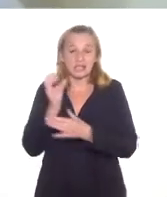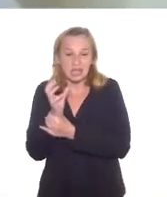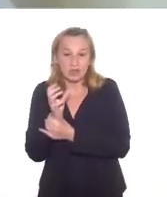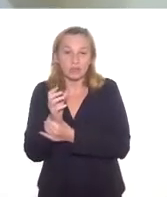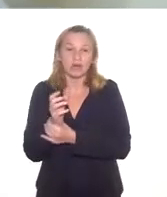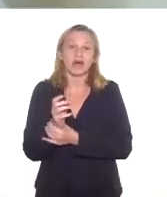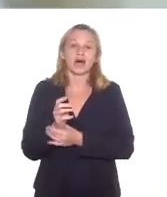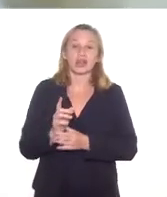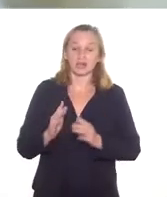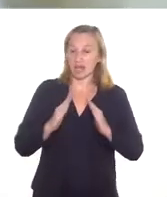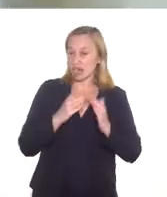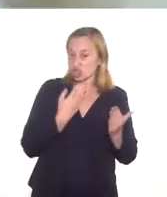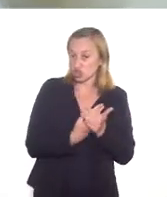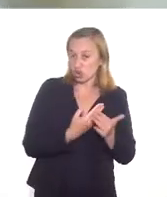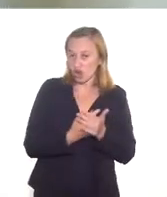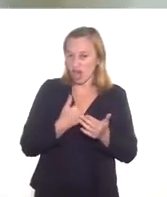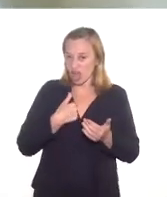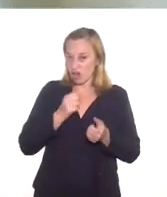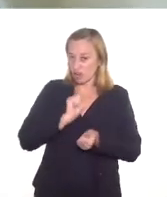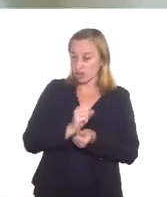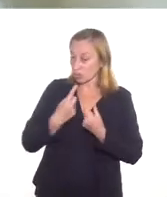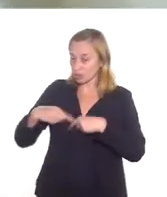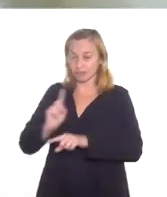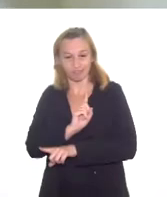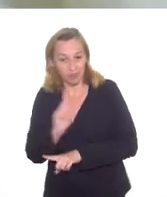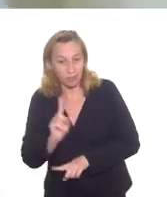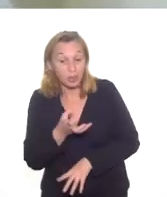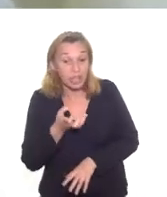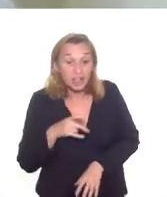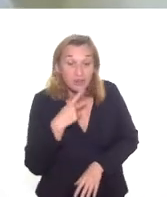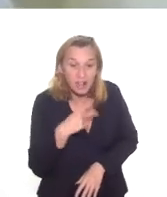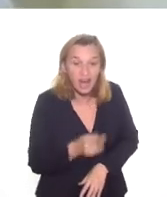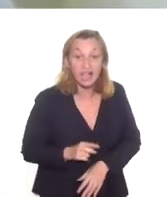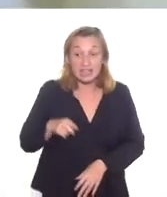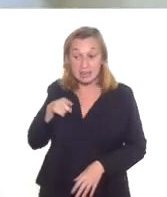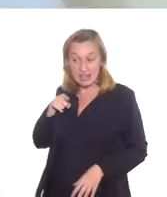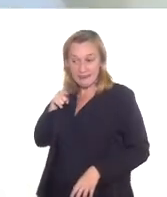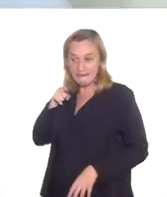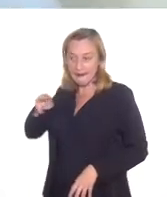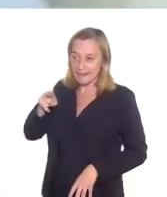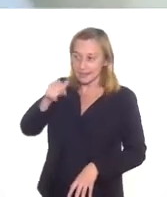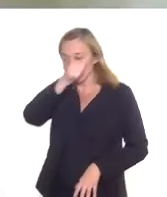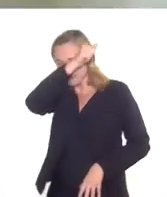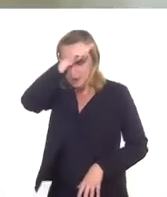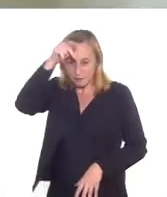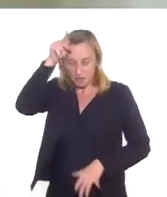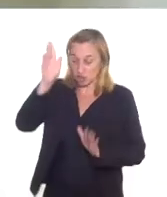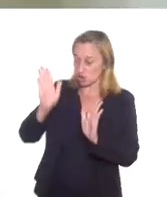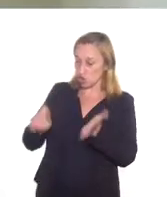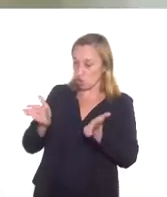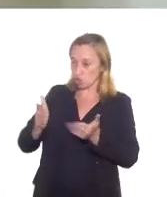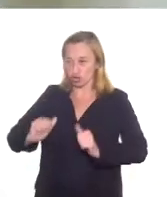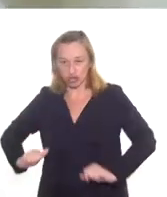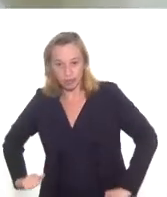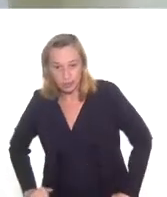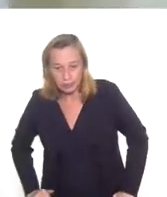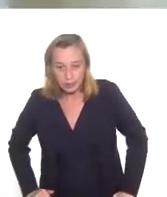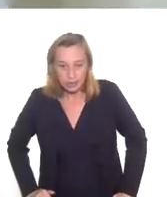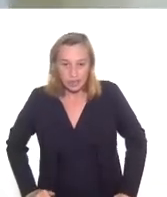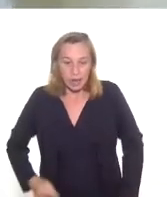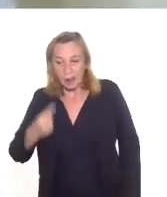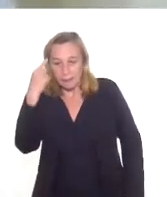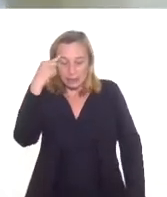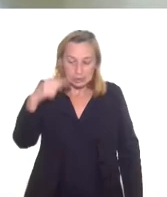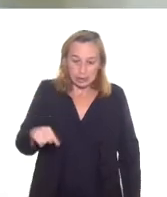poderia esperar o contrário. Mas quero dizer que esse prefeito que hoje está comandando